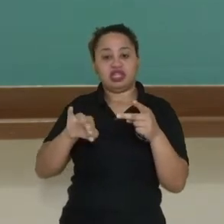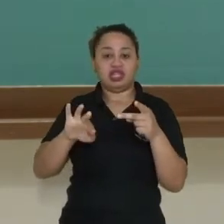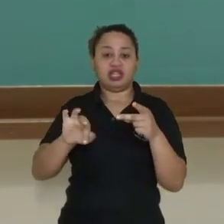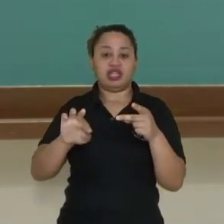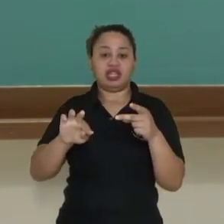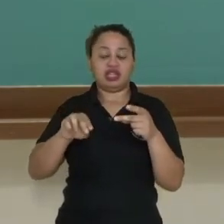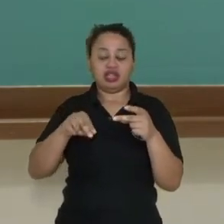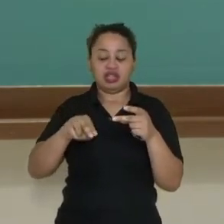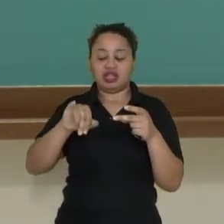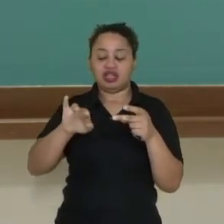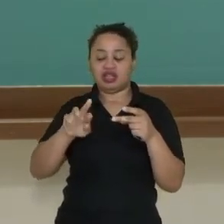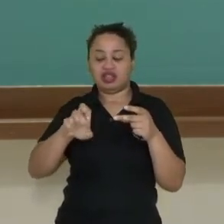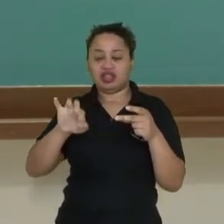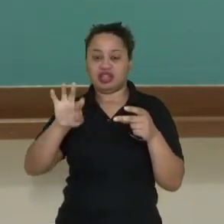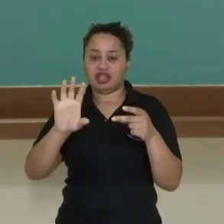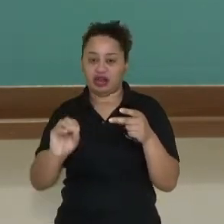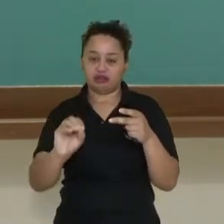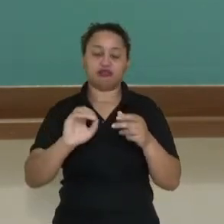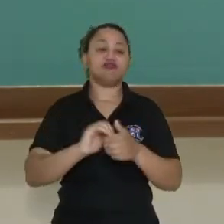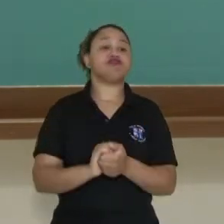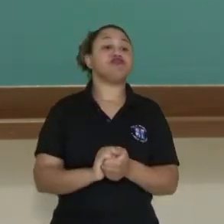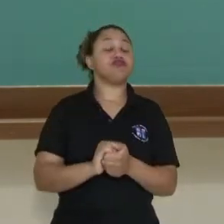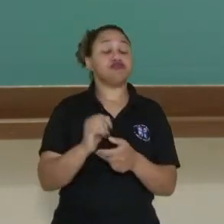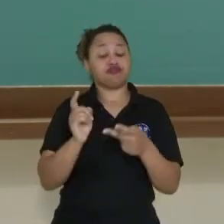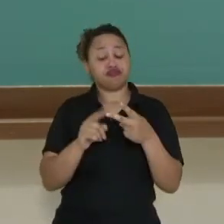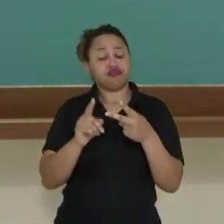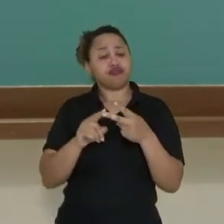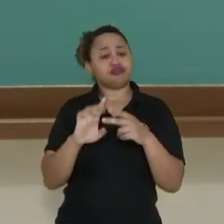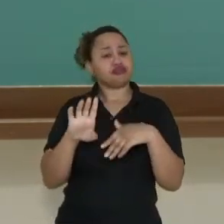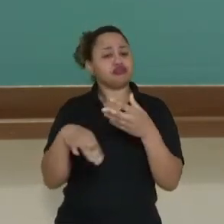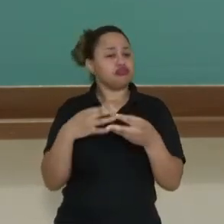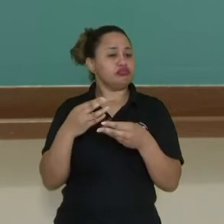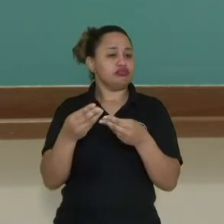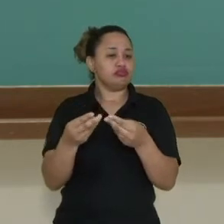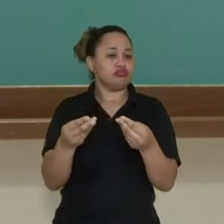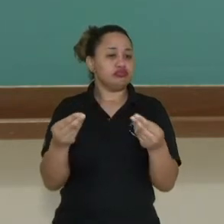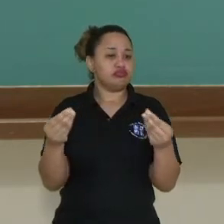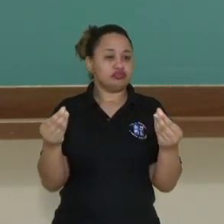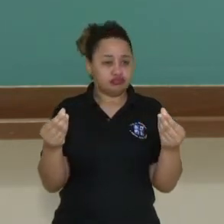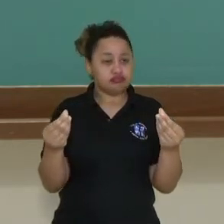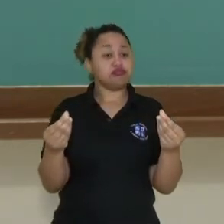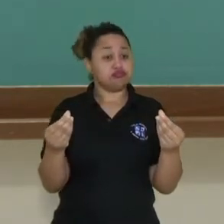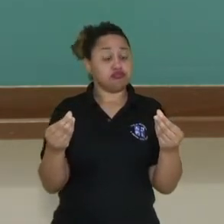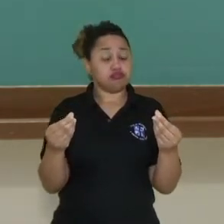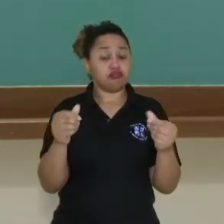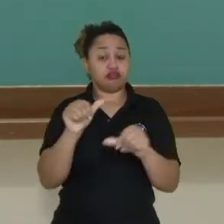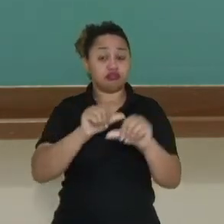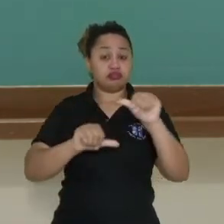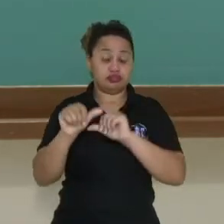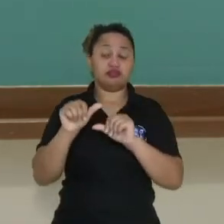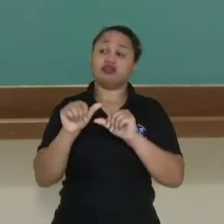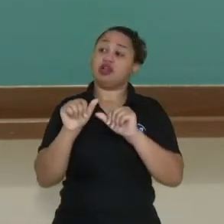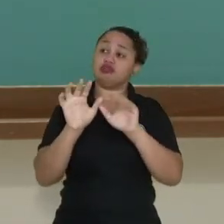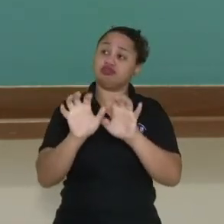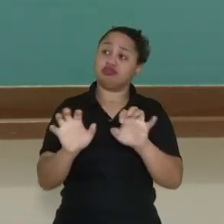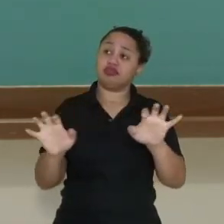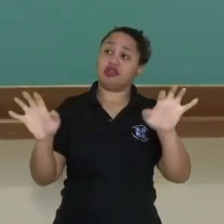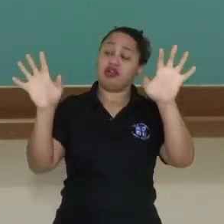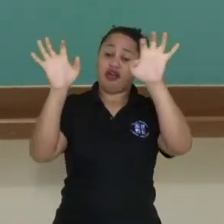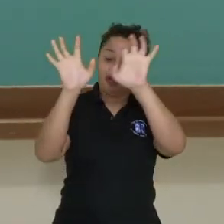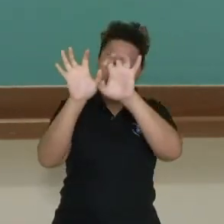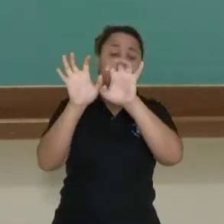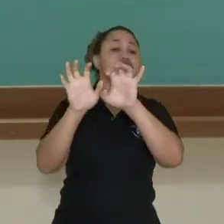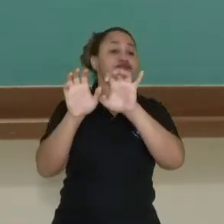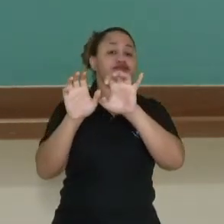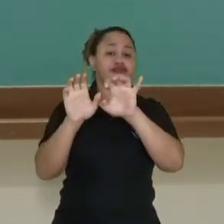de transformações. No fim, os nitratos são degradados a N2 gasoso, que vai voltar para a atmosfera, ou seja,